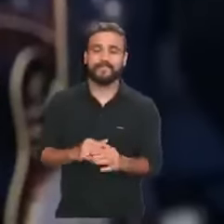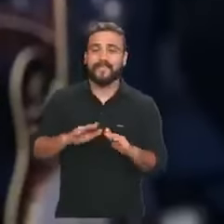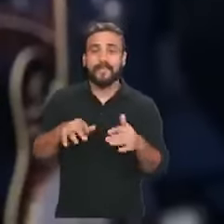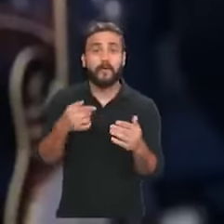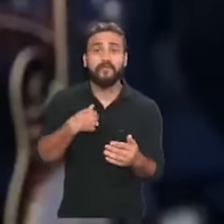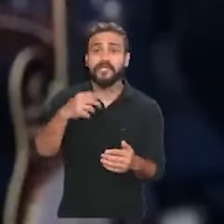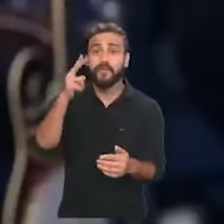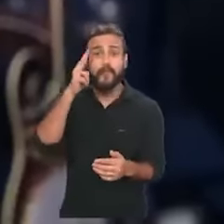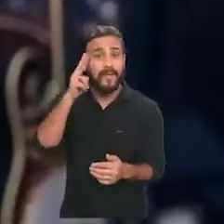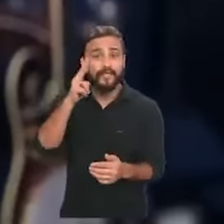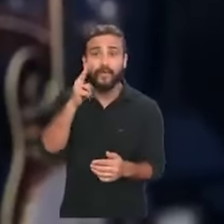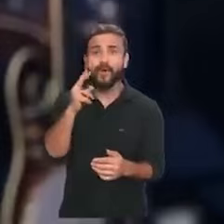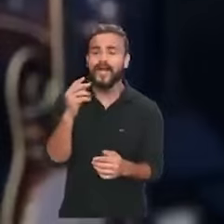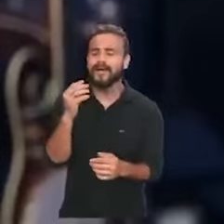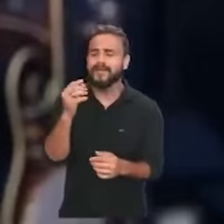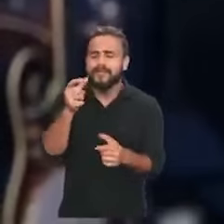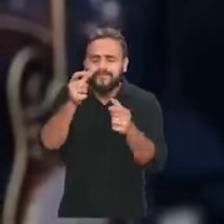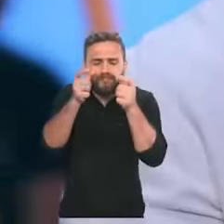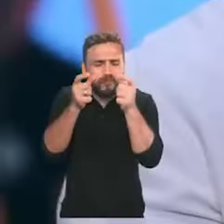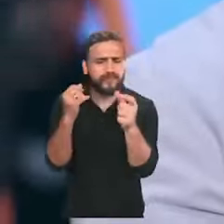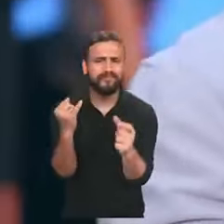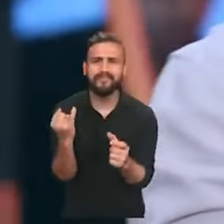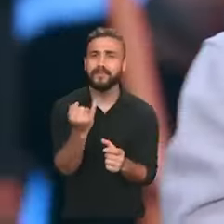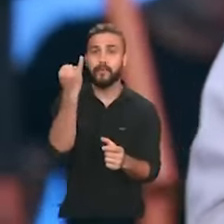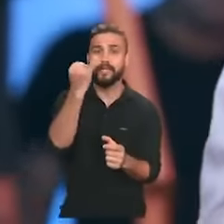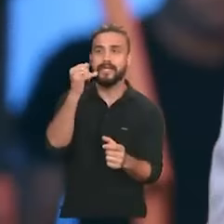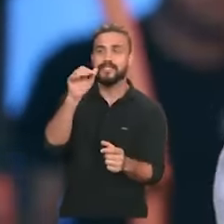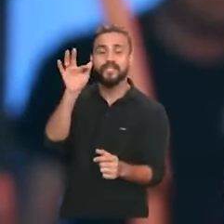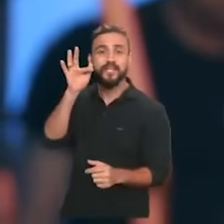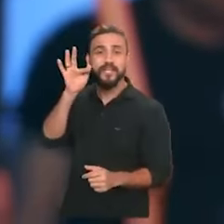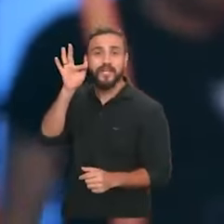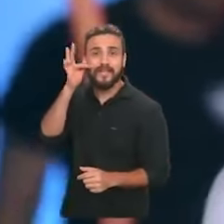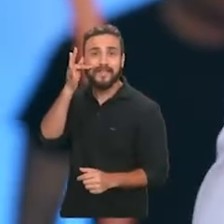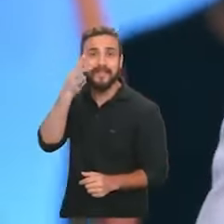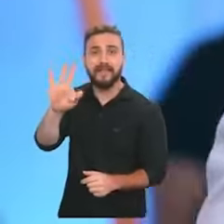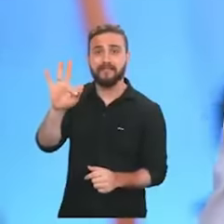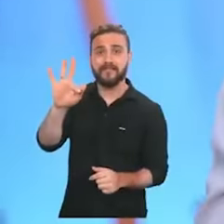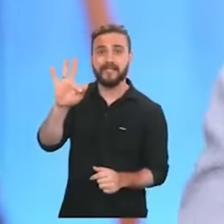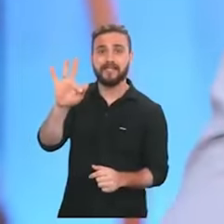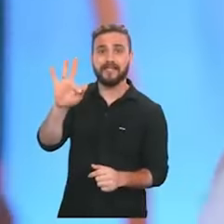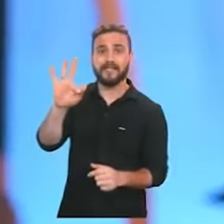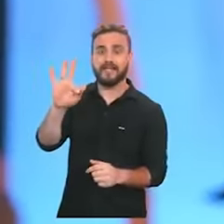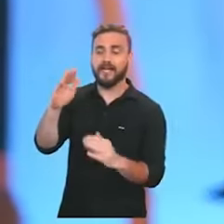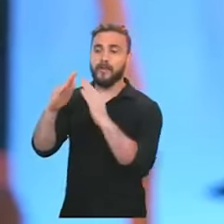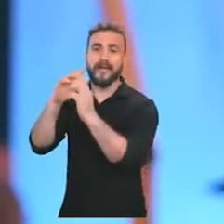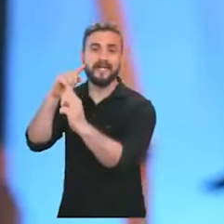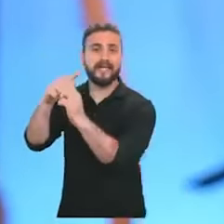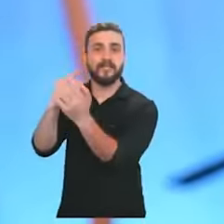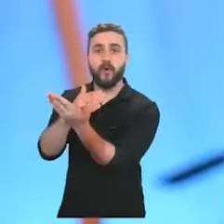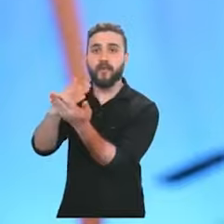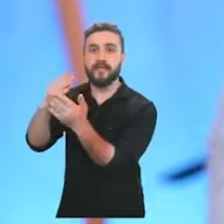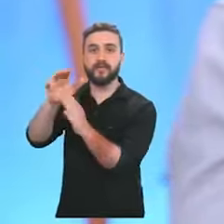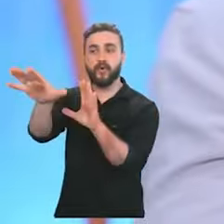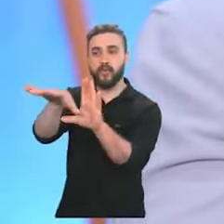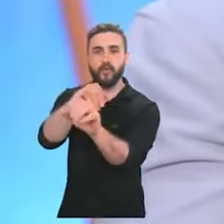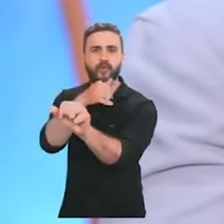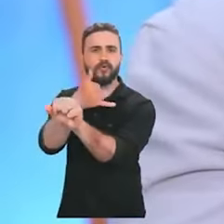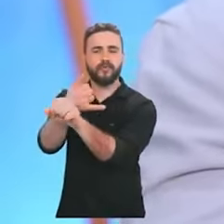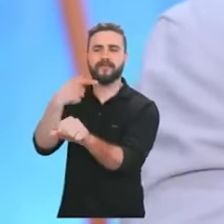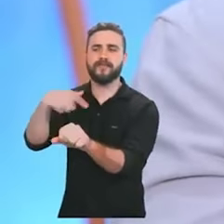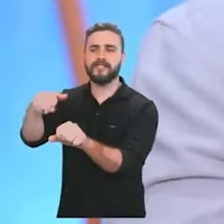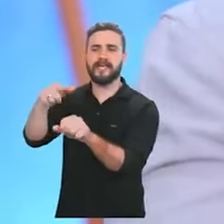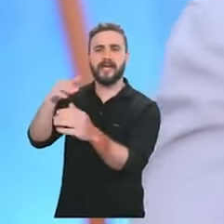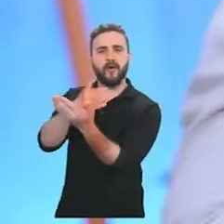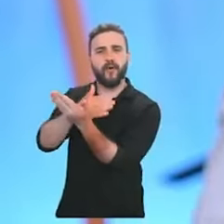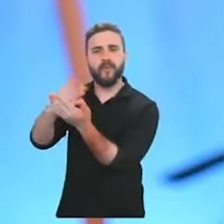que iniciou através do YouTube. Veio pregação e você ministrou ali em lives, acompanhando. Conta um pouco para a gente, porque às